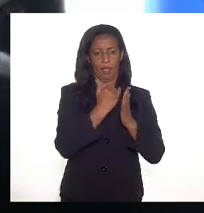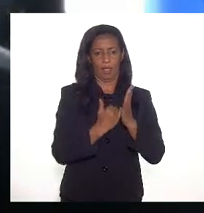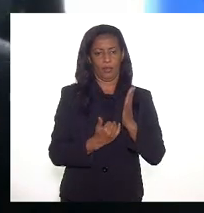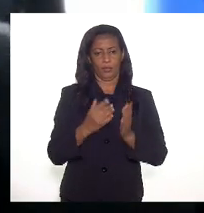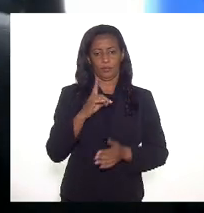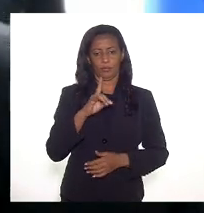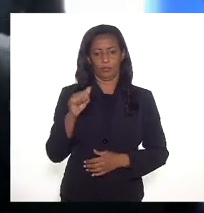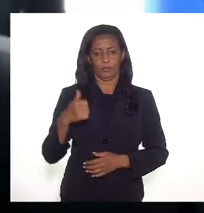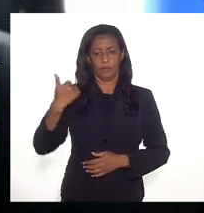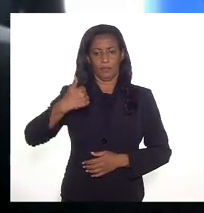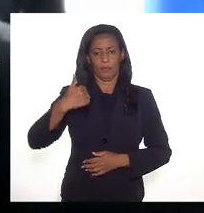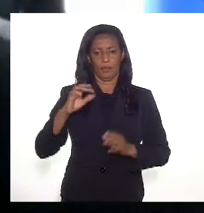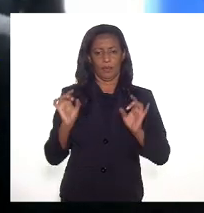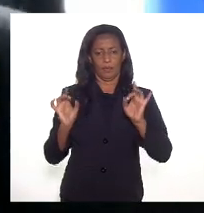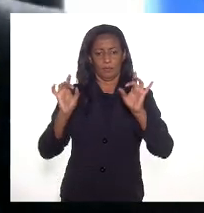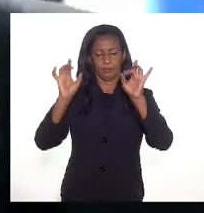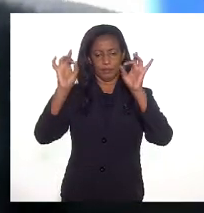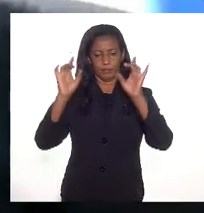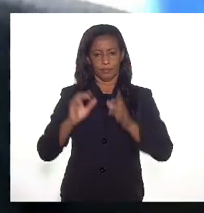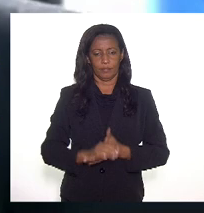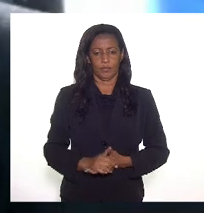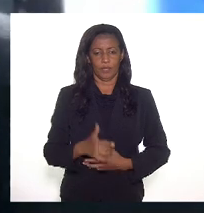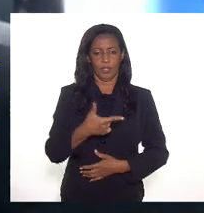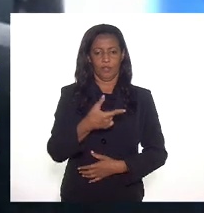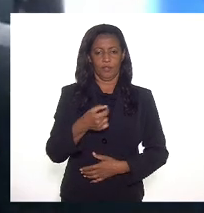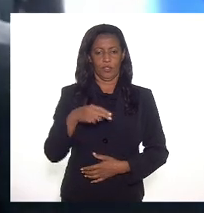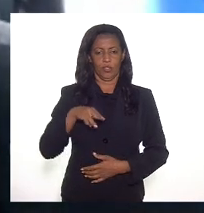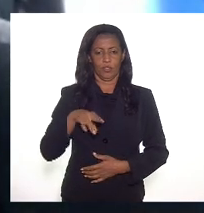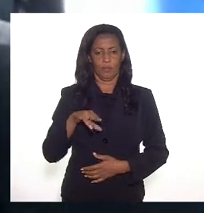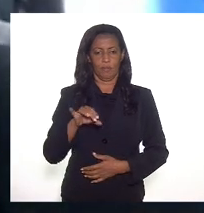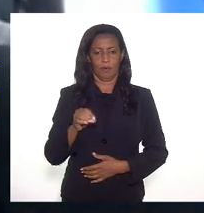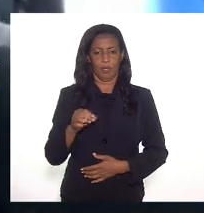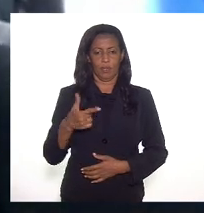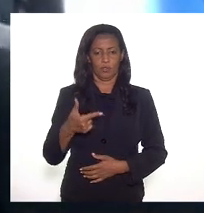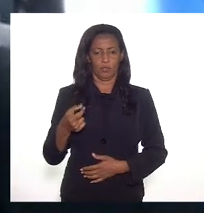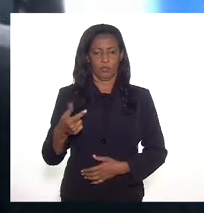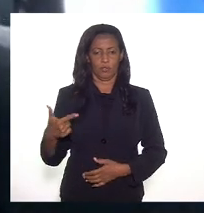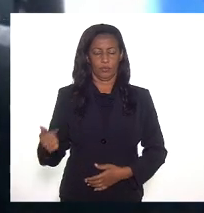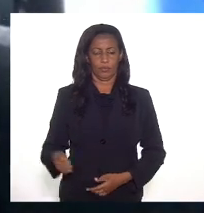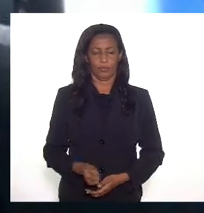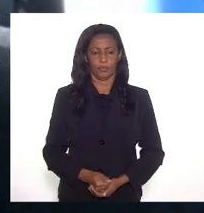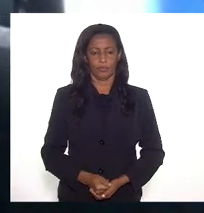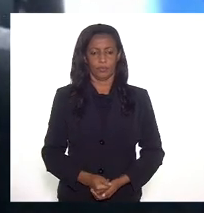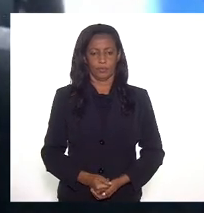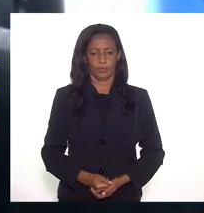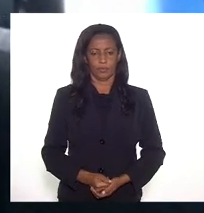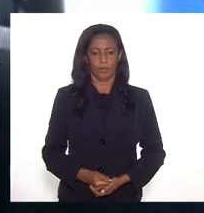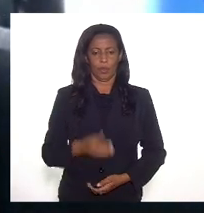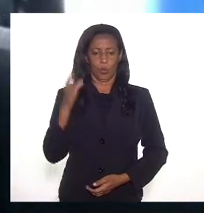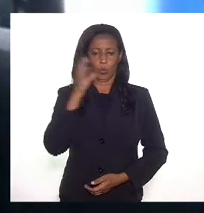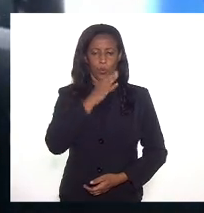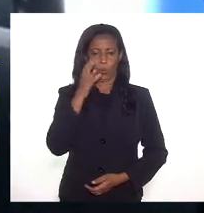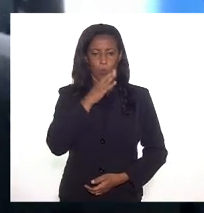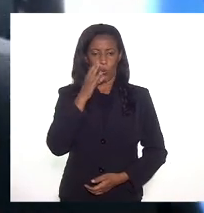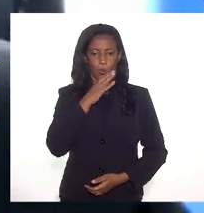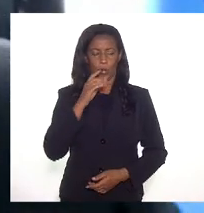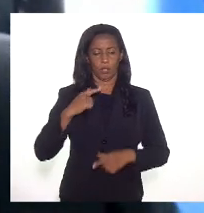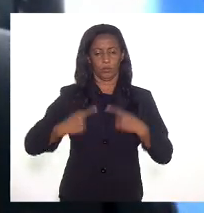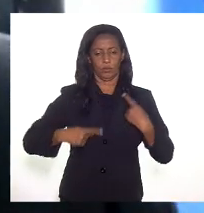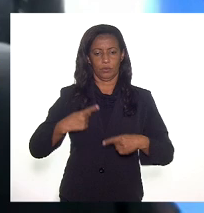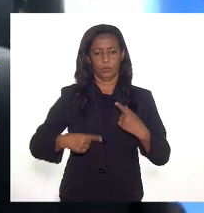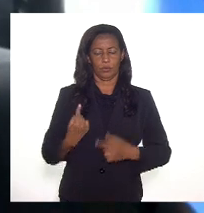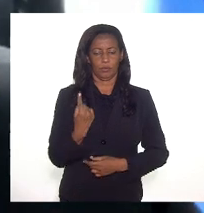dia. Primeira sessão extraordinária do dia 20 de maio de 2021, em regime de urgência e discussão